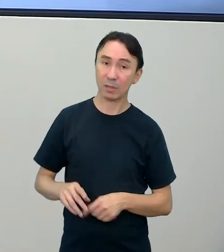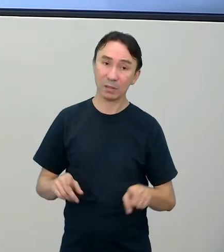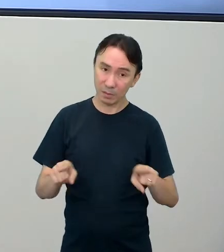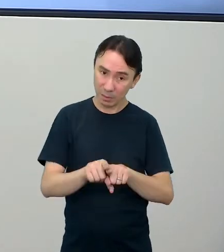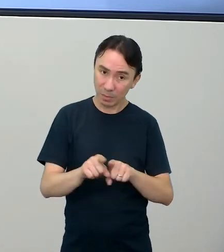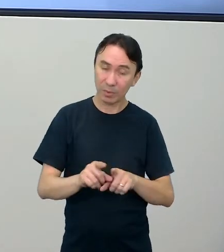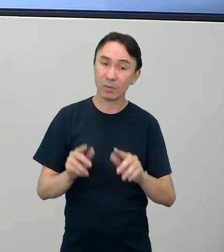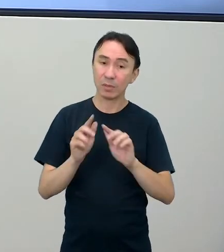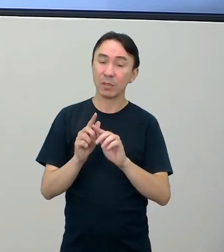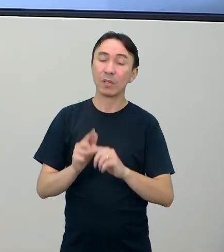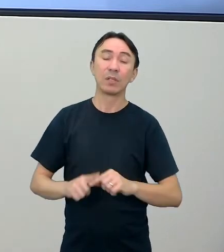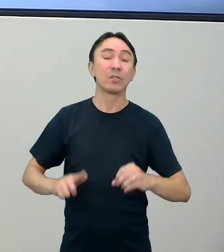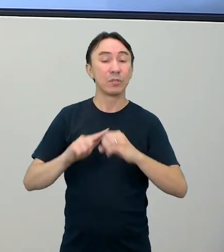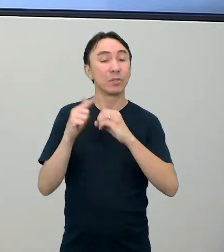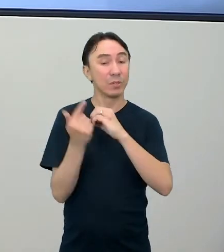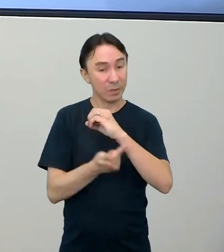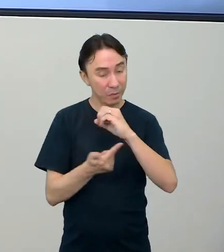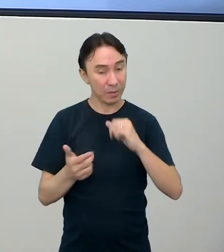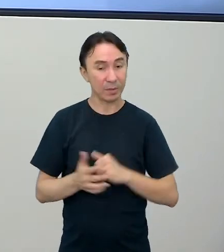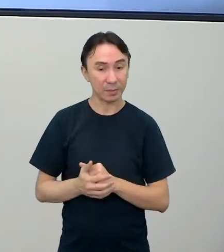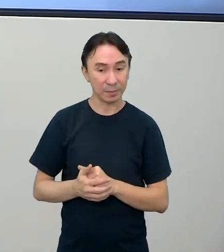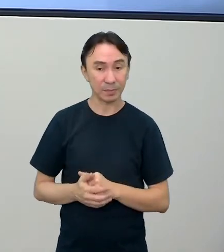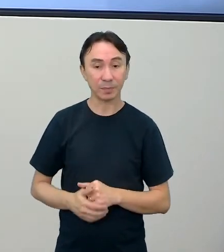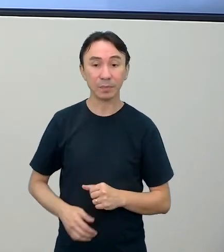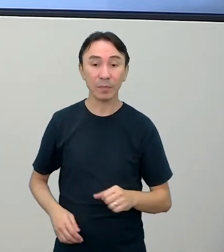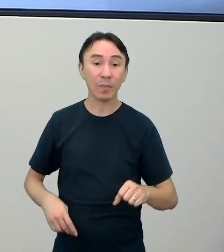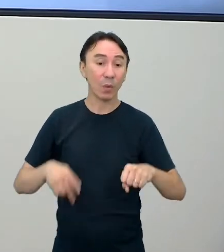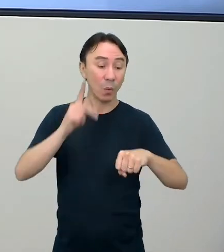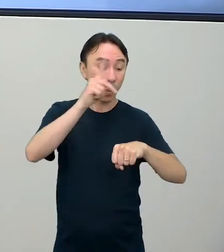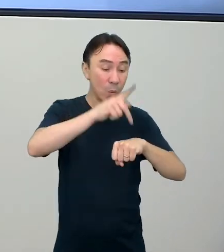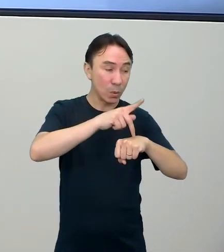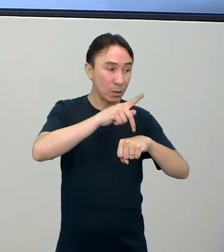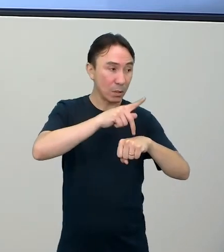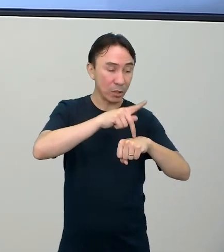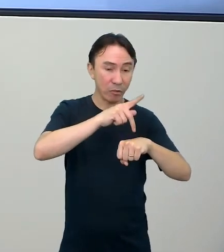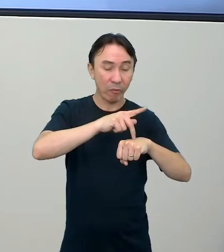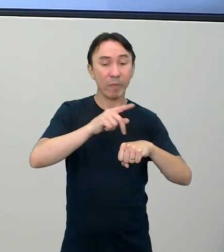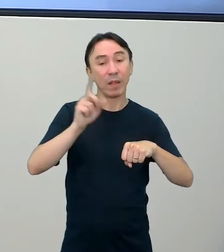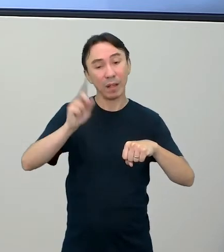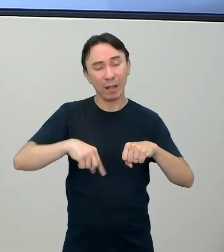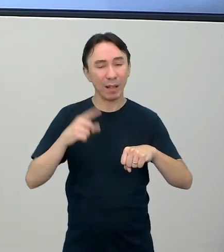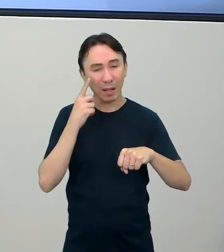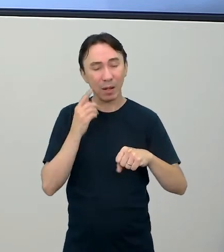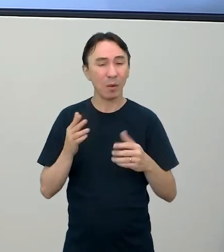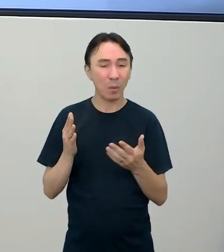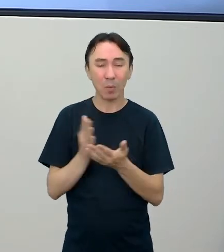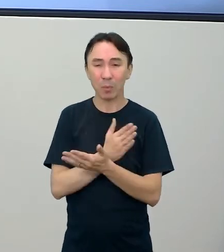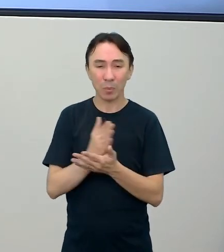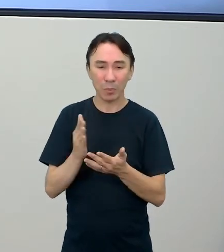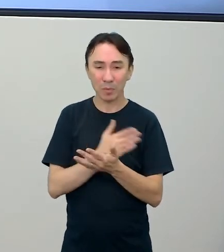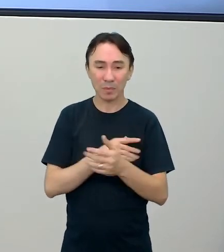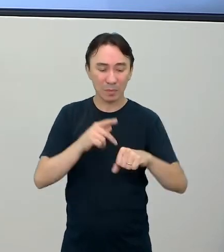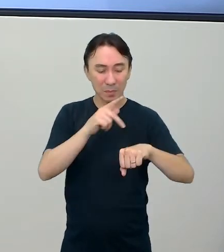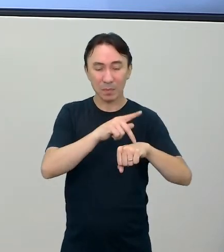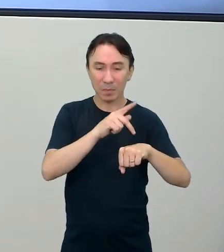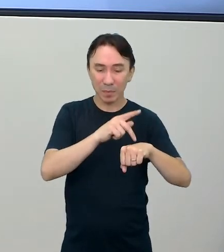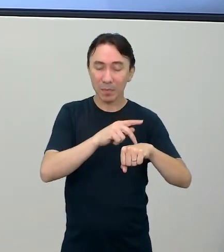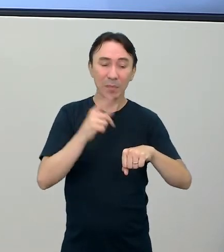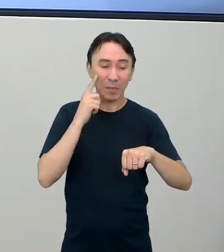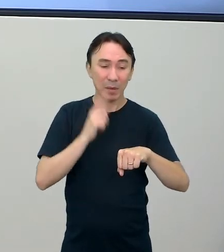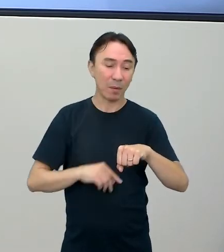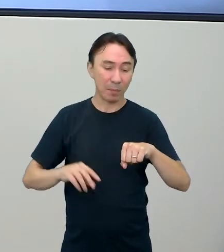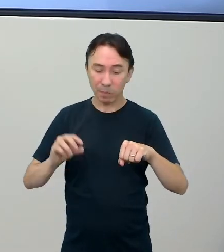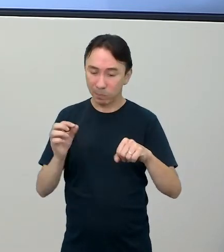as rochas são agregados de minerais cristalizados. Então, a gente tem minerais ali que vão se